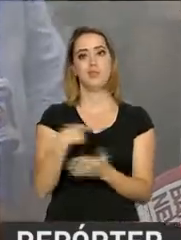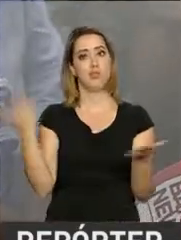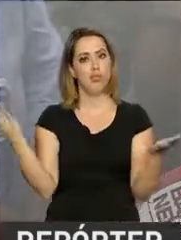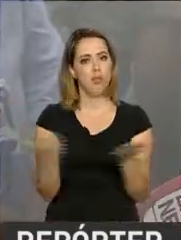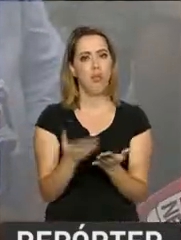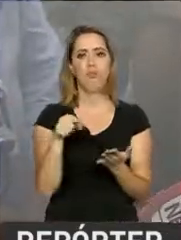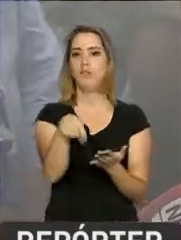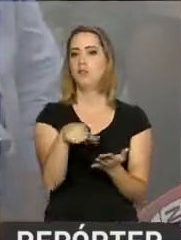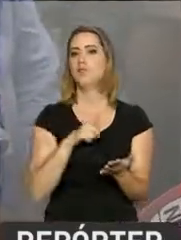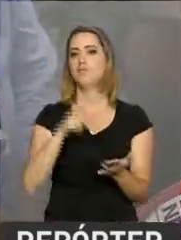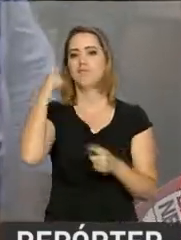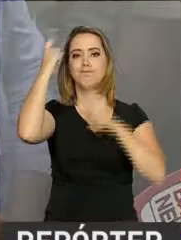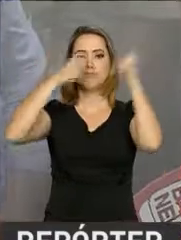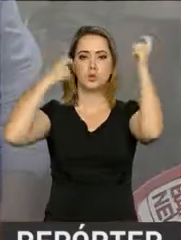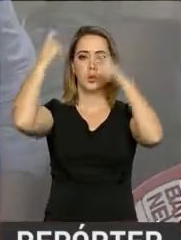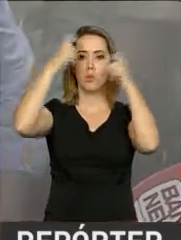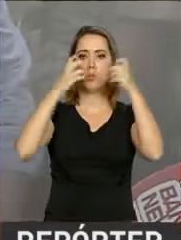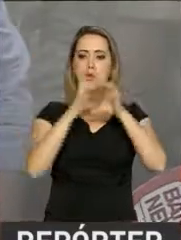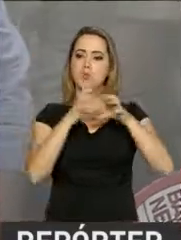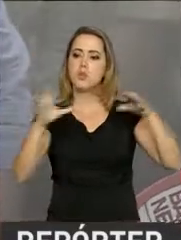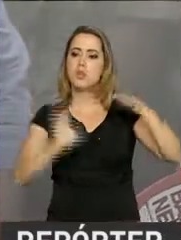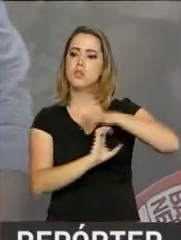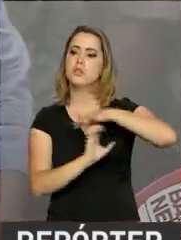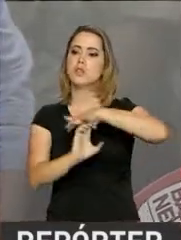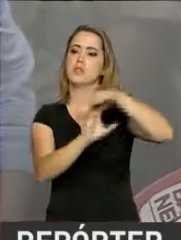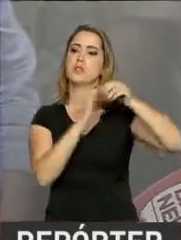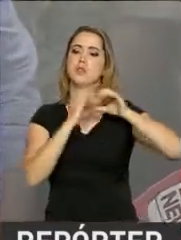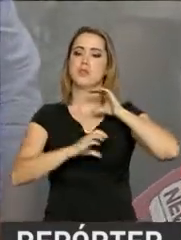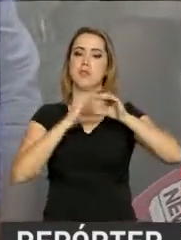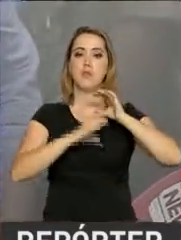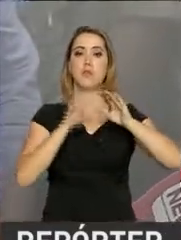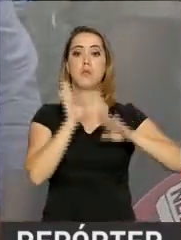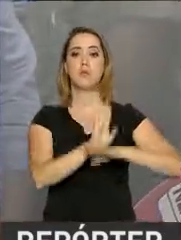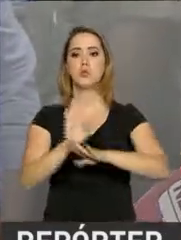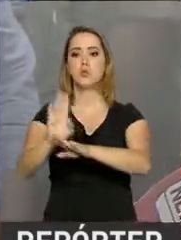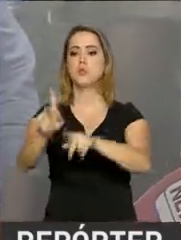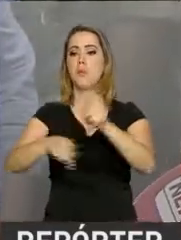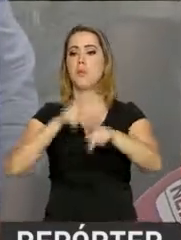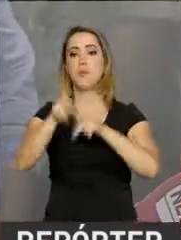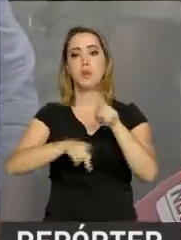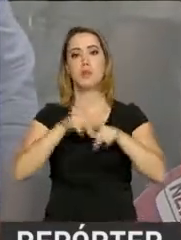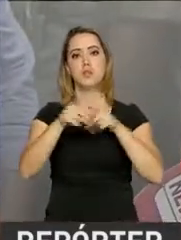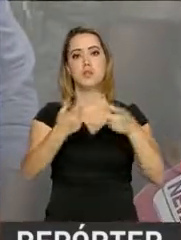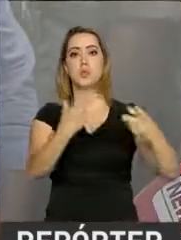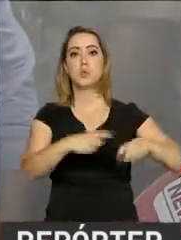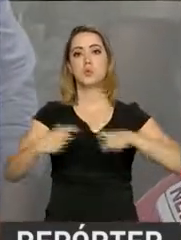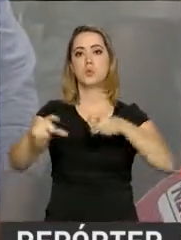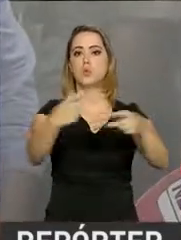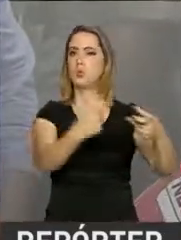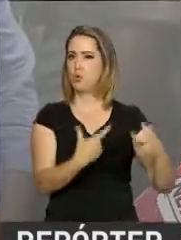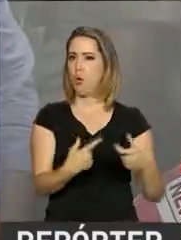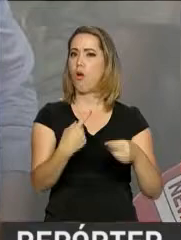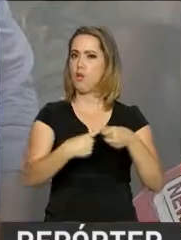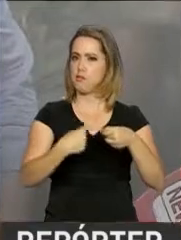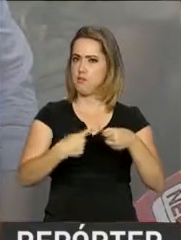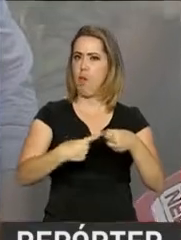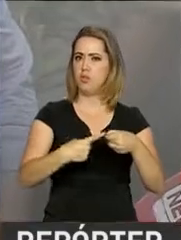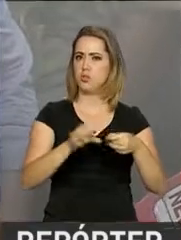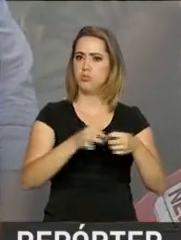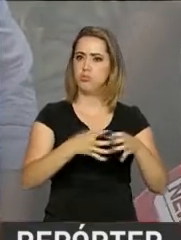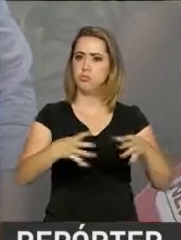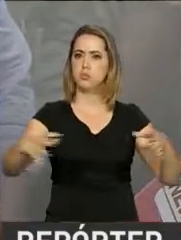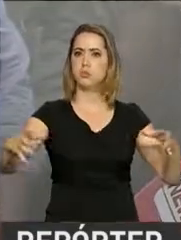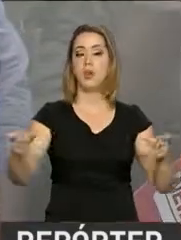hoje a preocupação das grandes empresas de comunicações sem atender às populações nas áreas mais povoadas a partir de agora